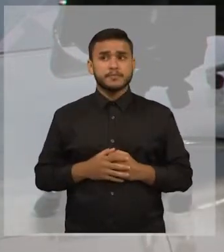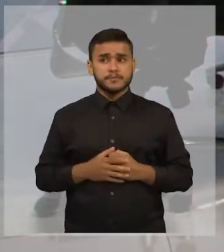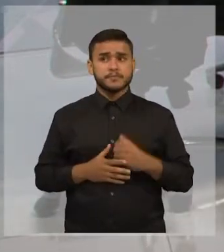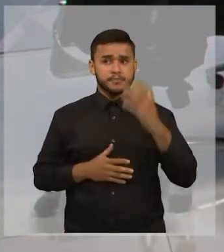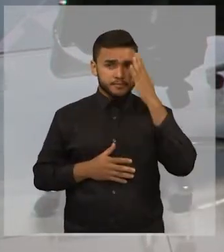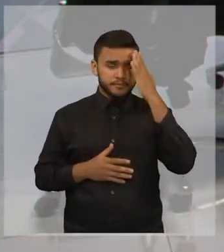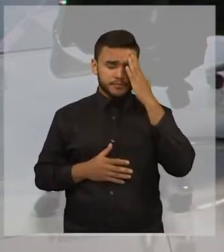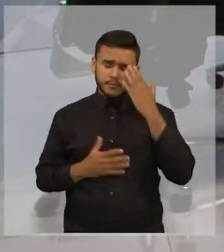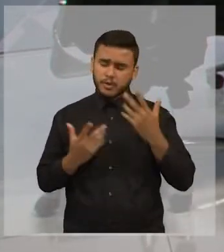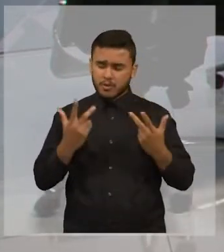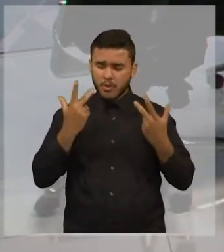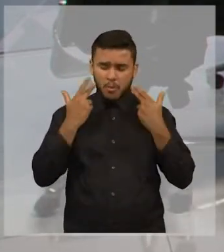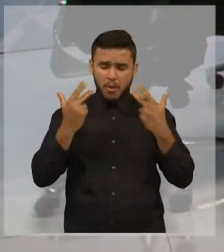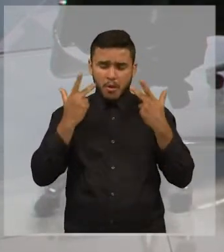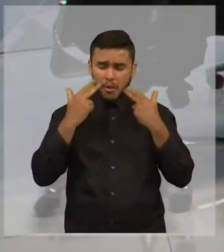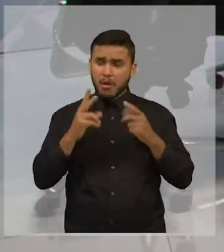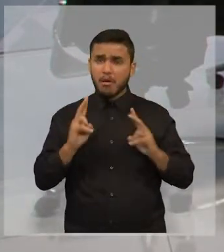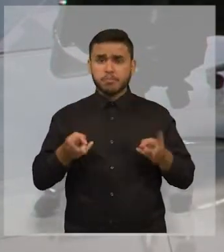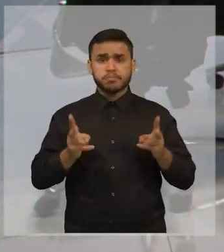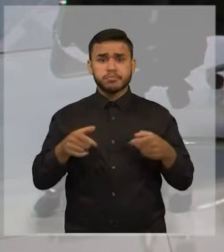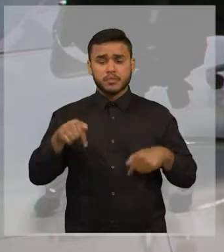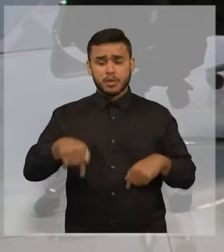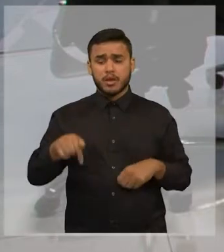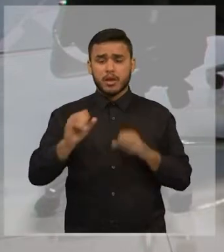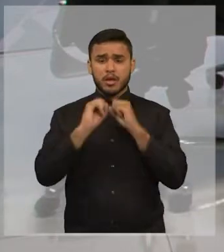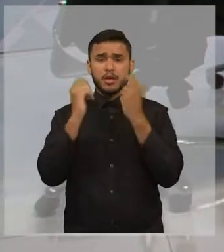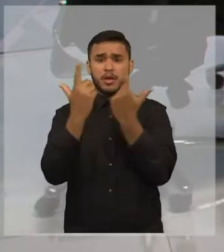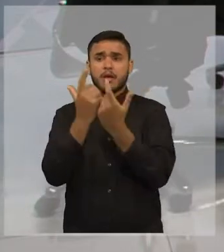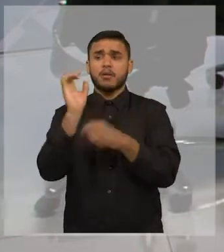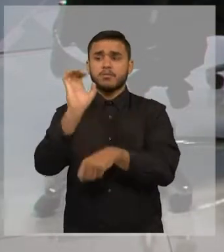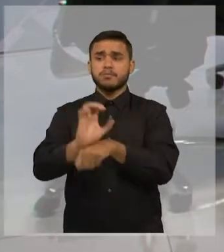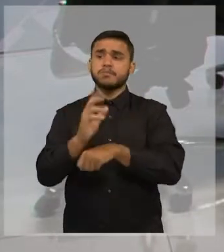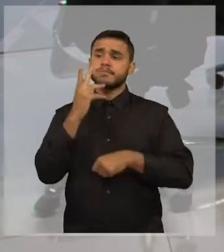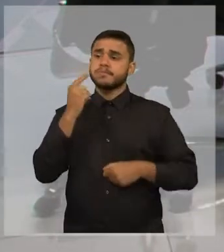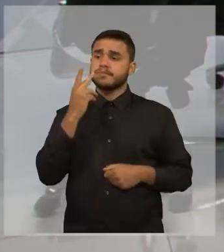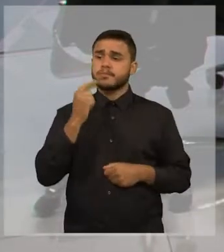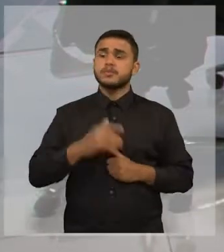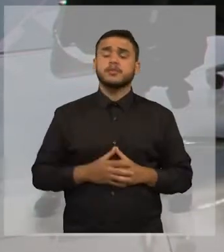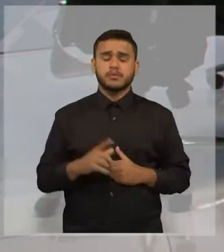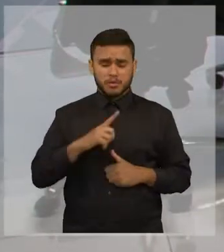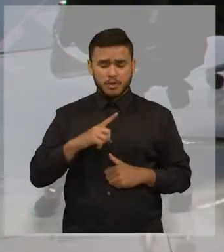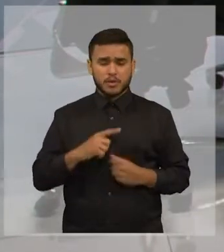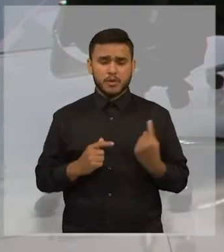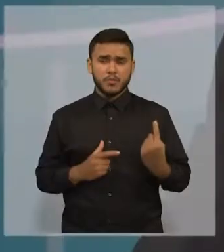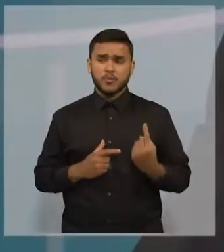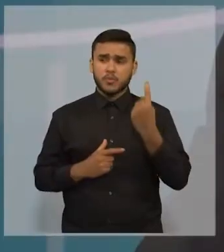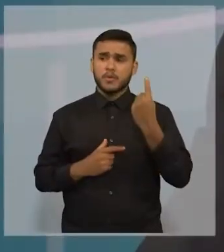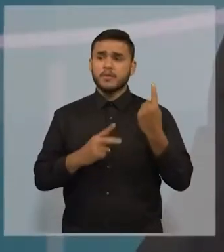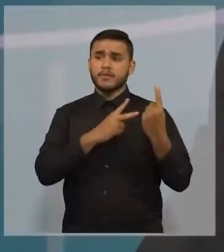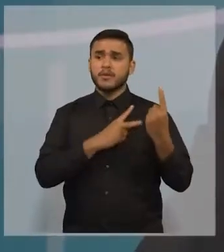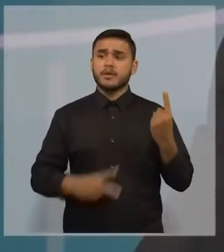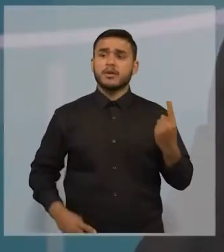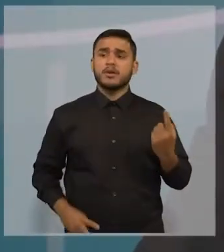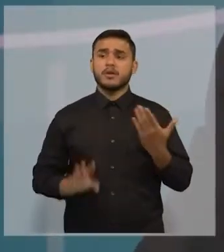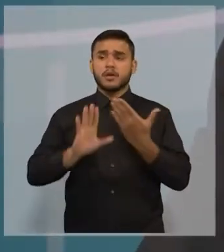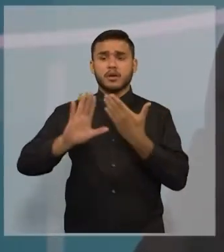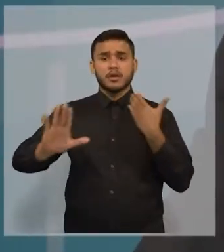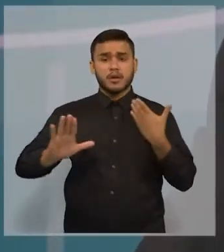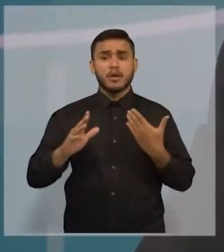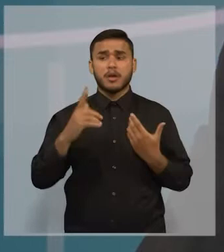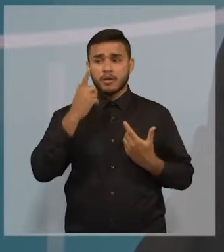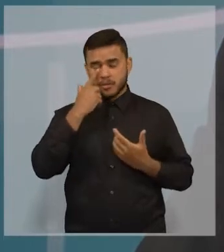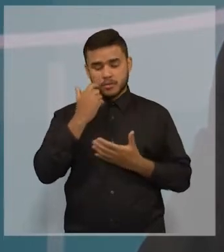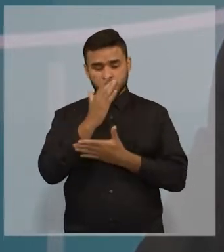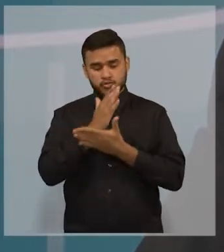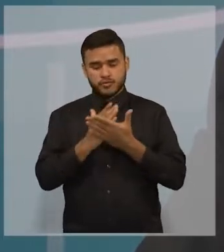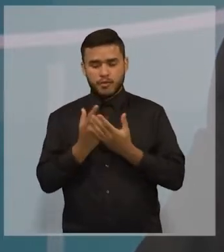outras casas do parlamento brasileiro. A rachadinha faz parte. A rachadinha faz parte. Aqui mesmo teve até um vereador